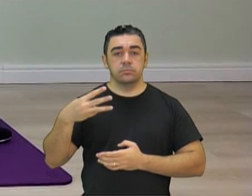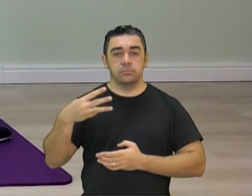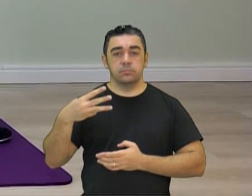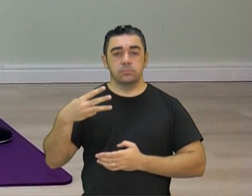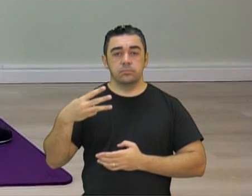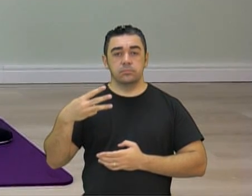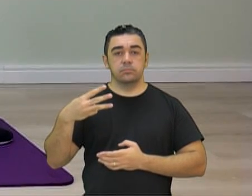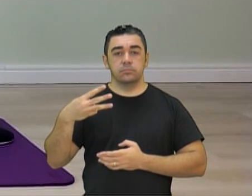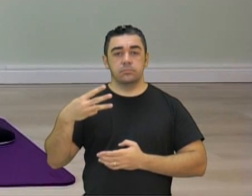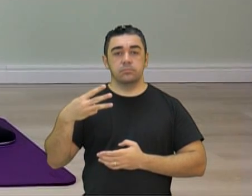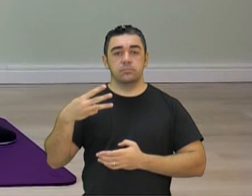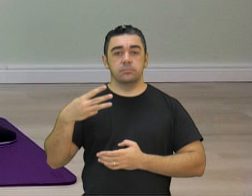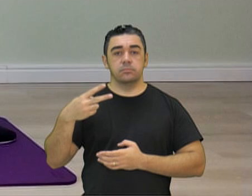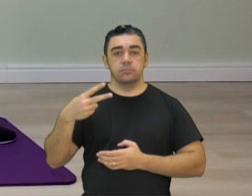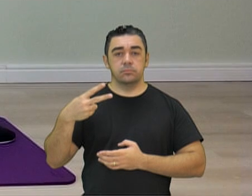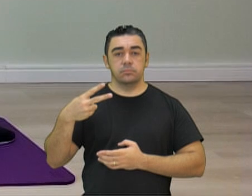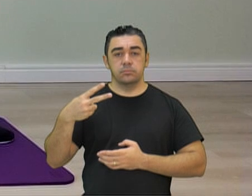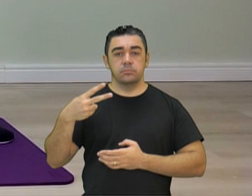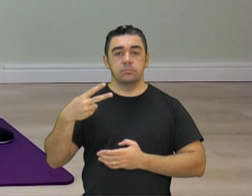3,